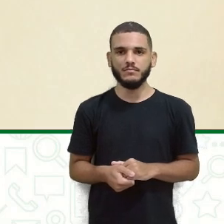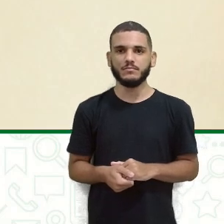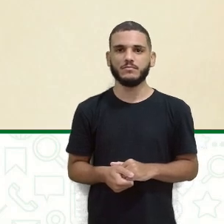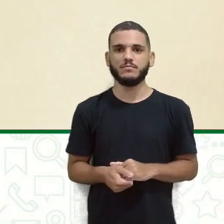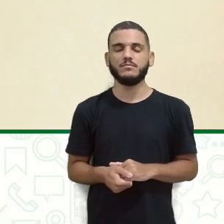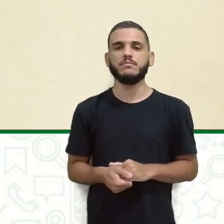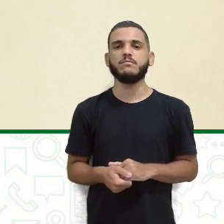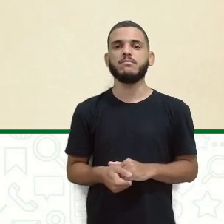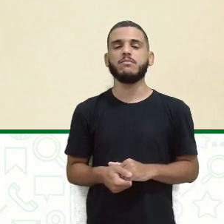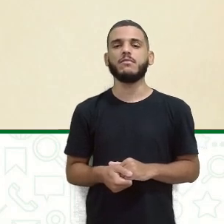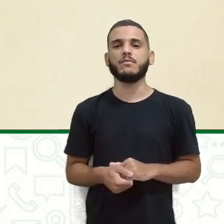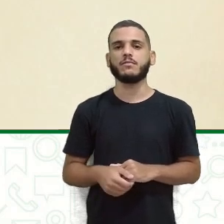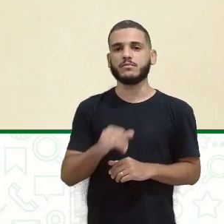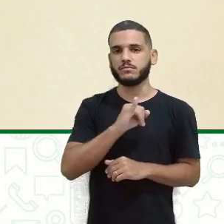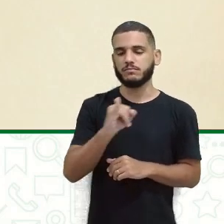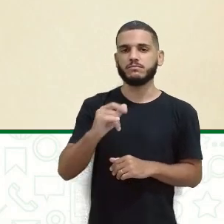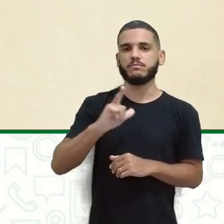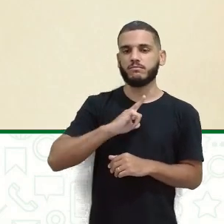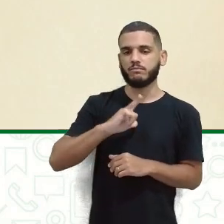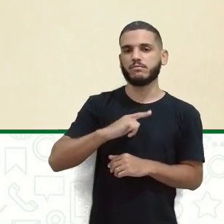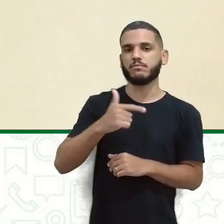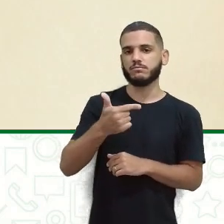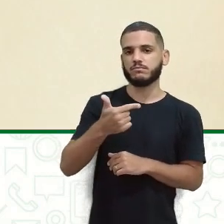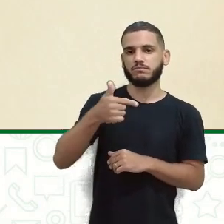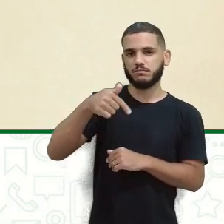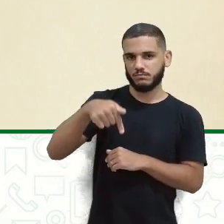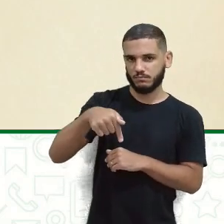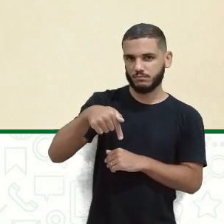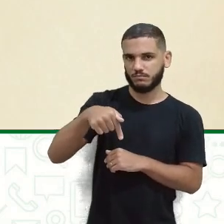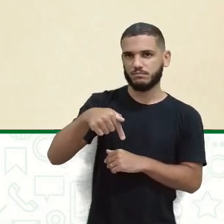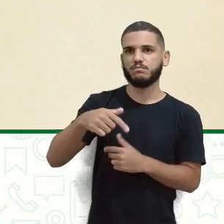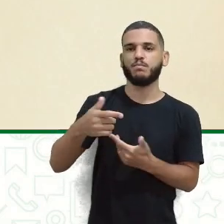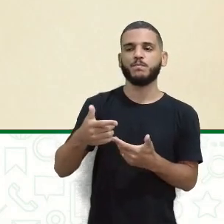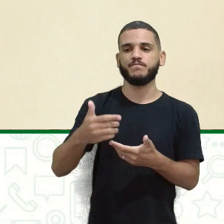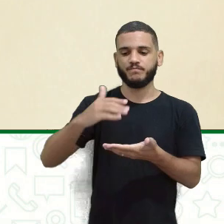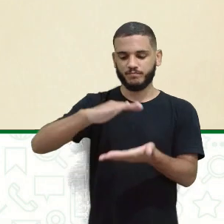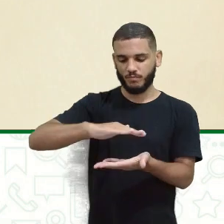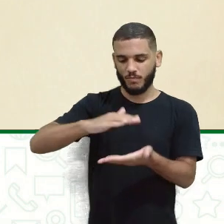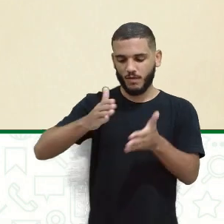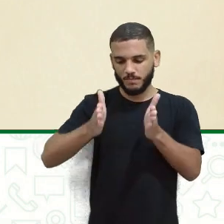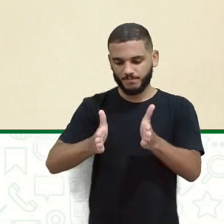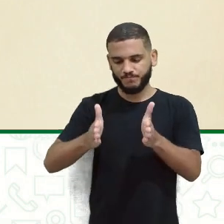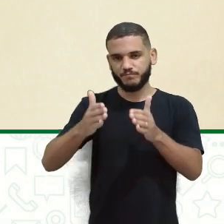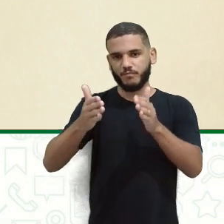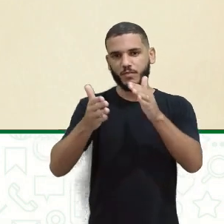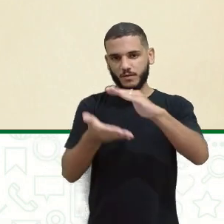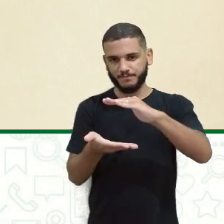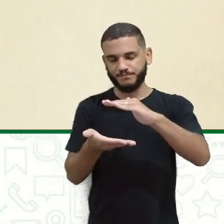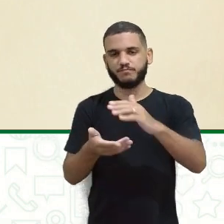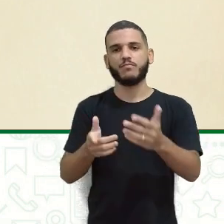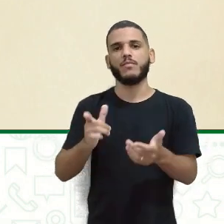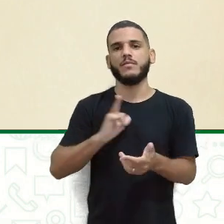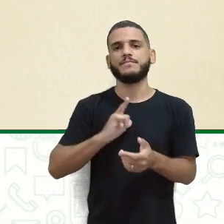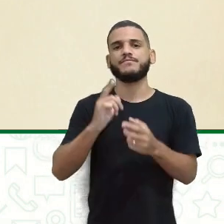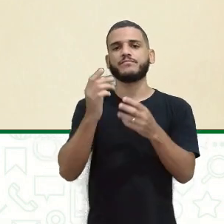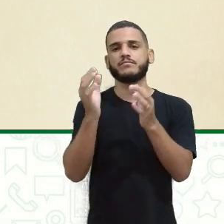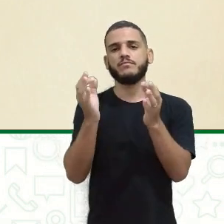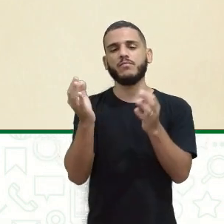Então, se eu tenho 27 cubos, né, com essa medida, eu vou ter